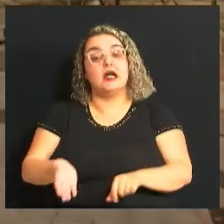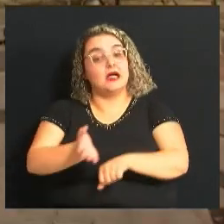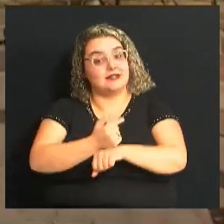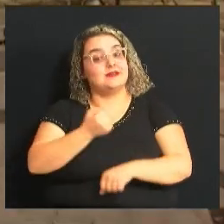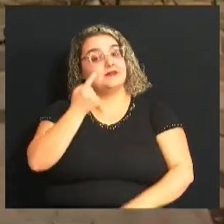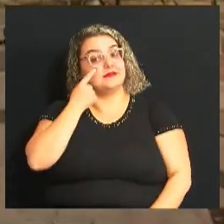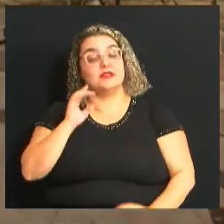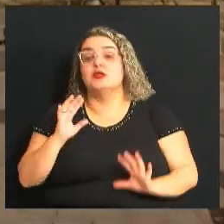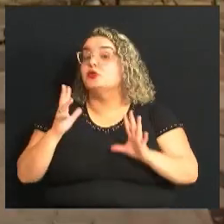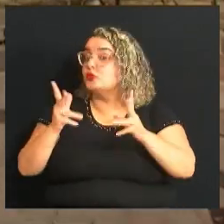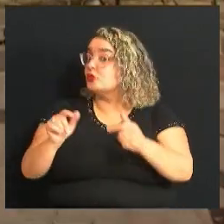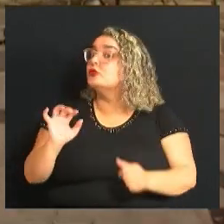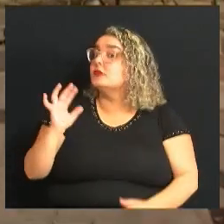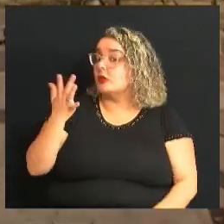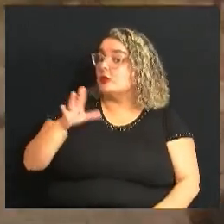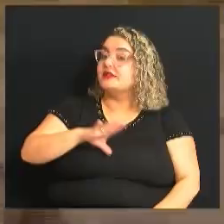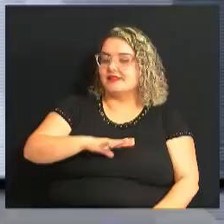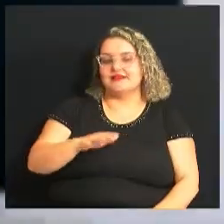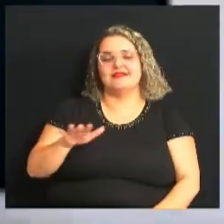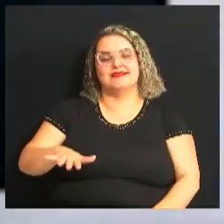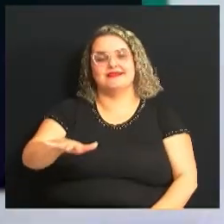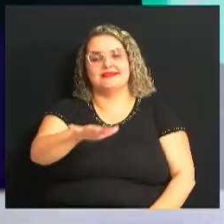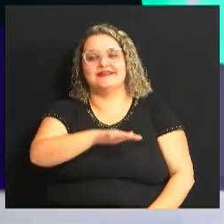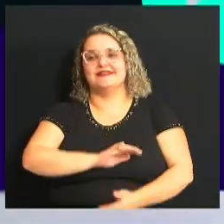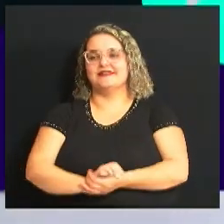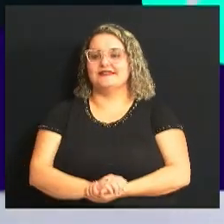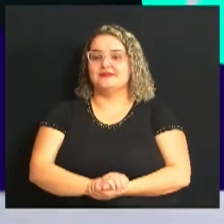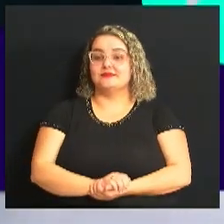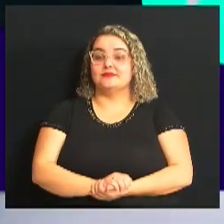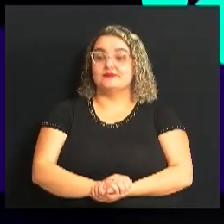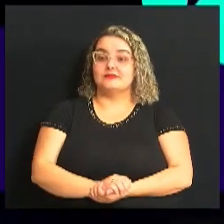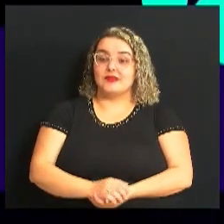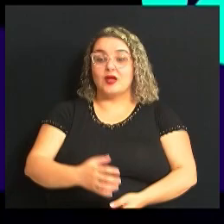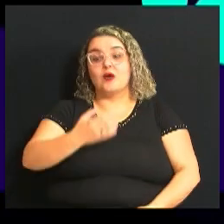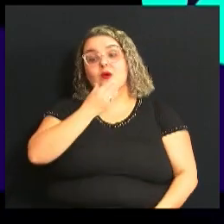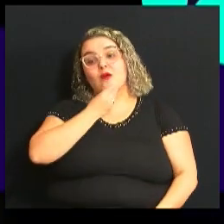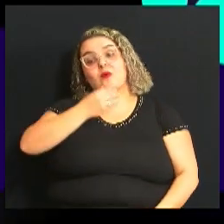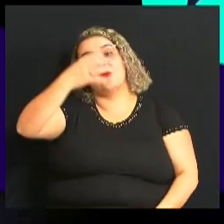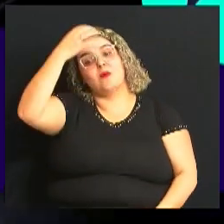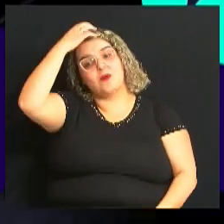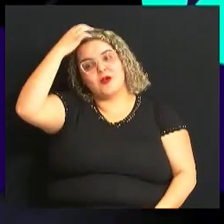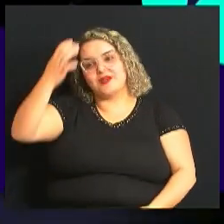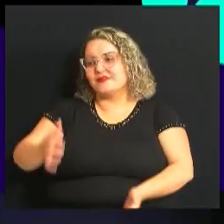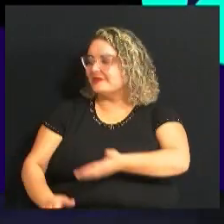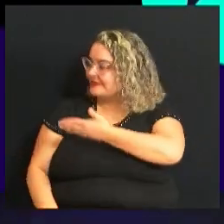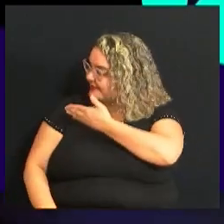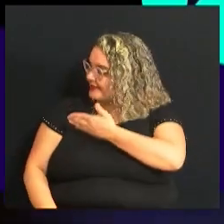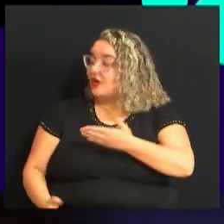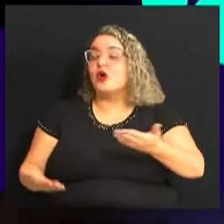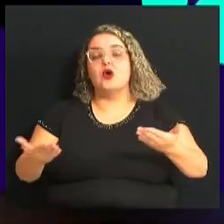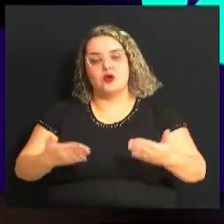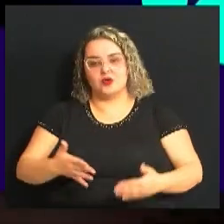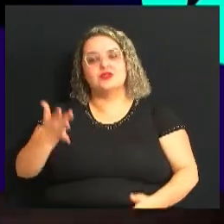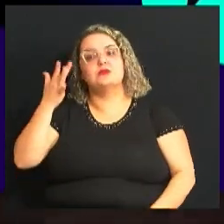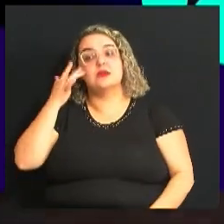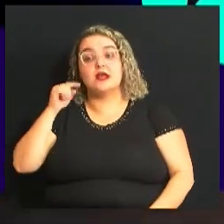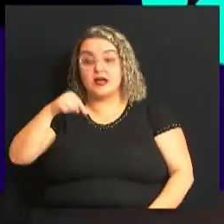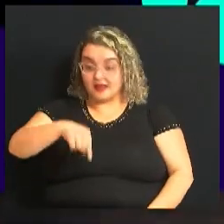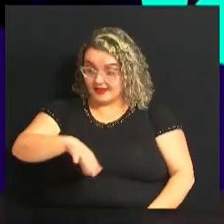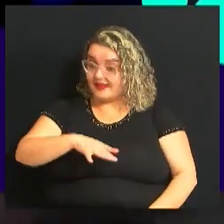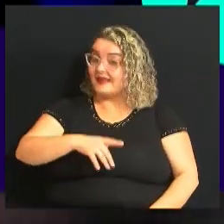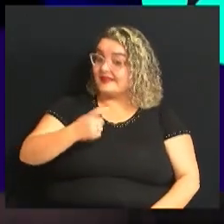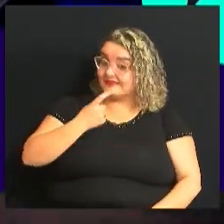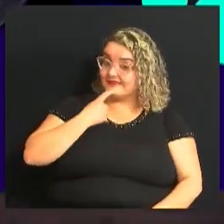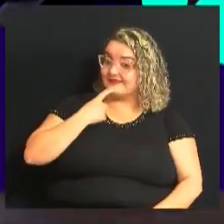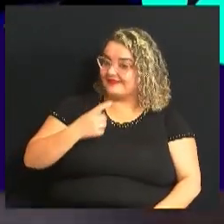está rolando na cidade e na região. O rei Roberto Carlos se apresenta hoje e amanhã em Campinas. Vai ser no